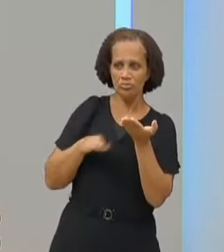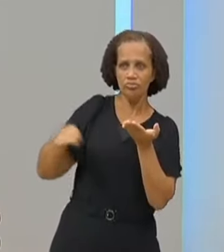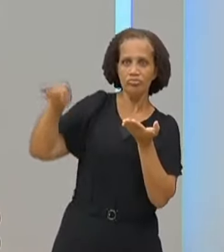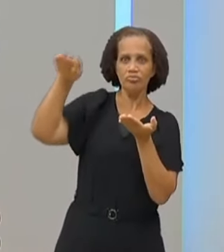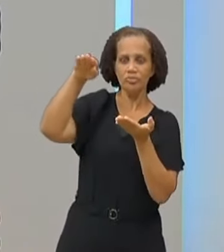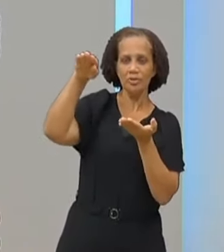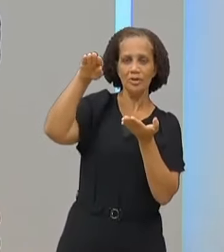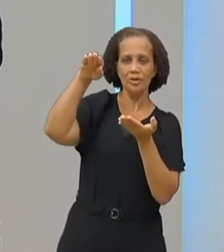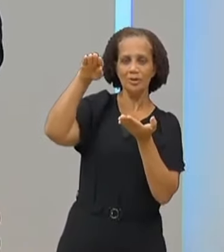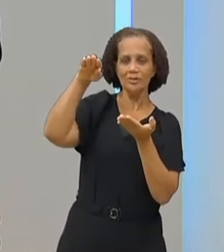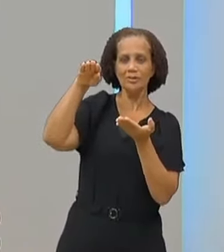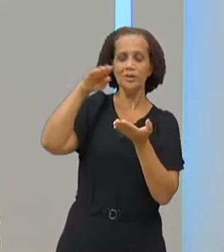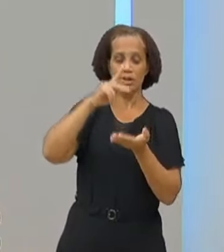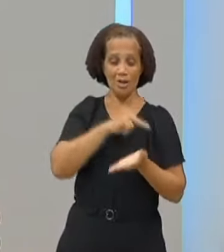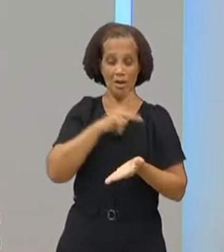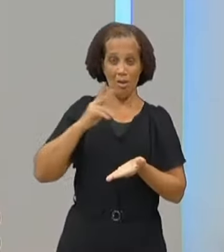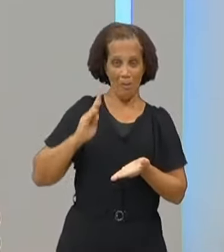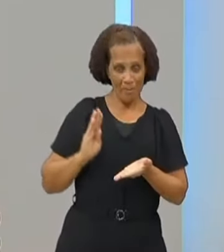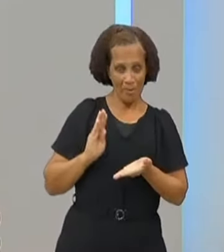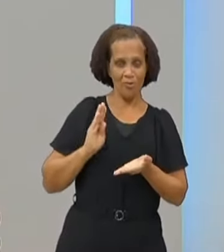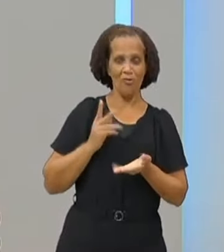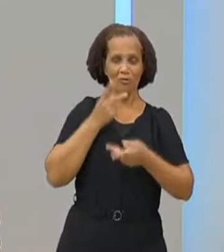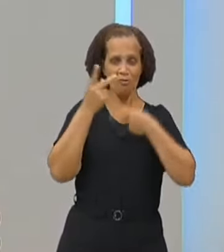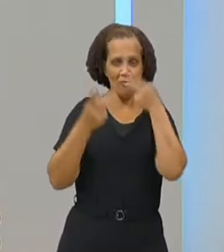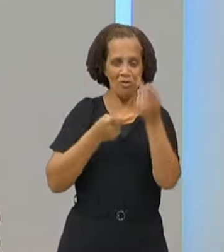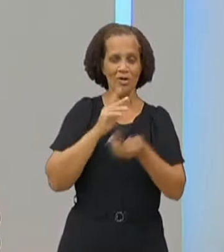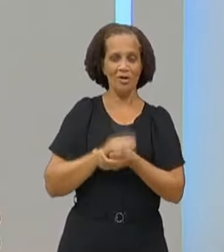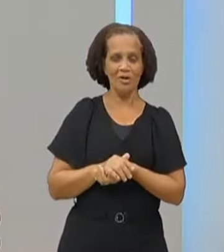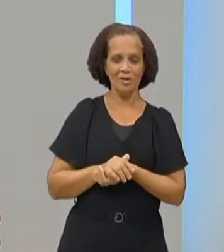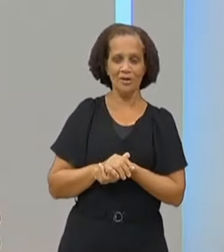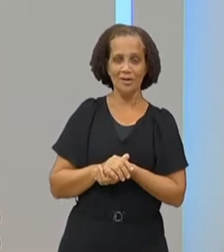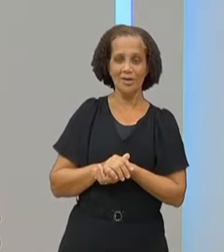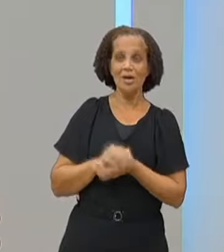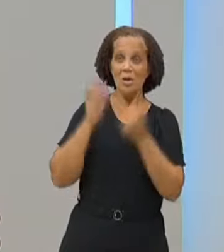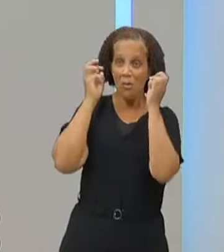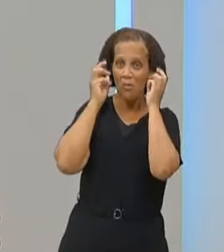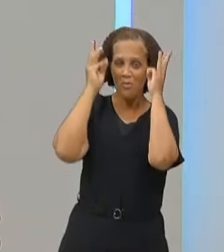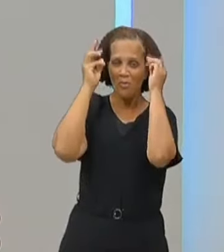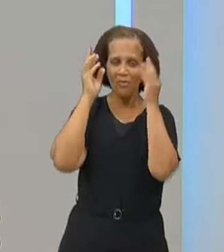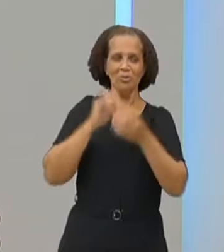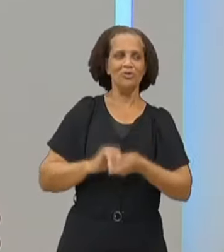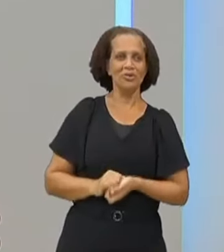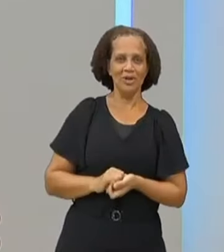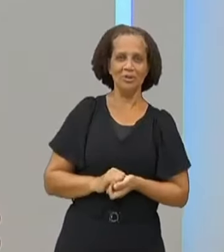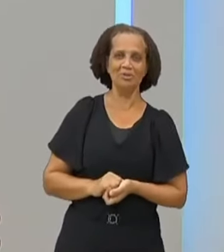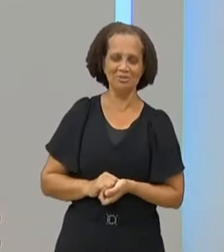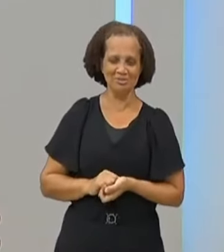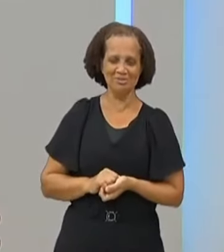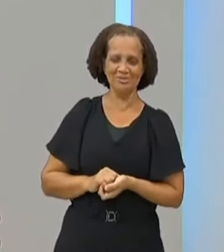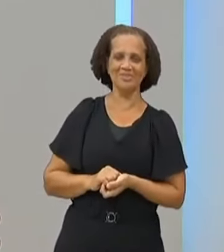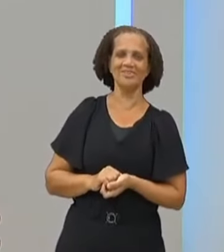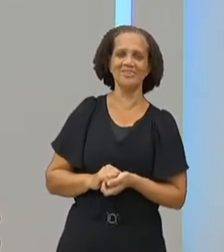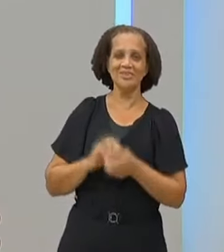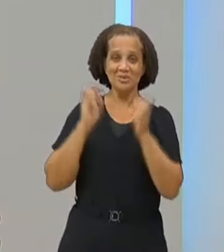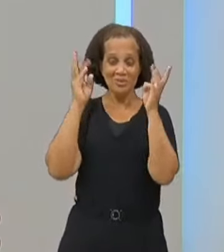grande, Hebreus capítulo 11, versículos de 24 a 26, diz que ele, sendo já